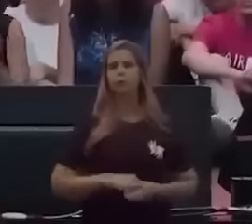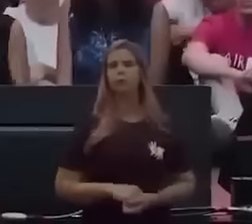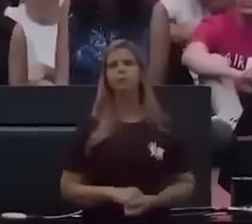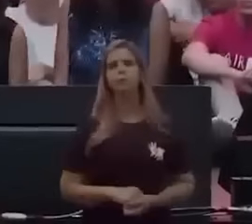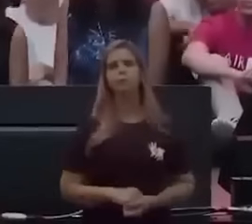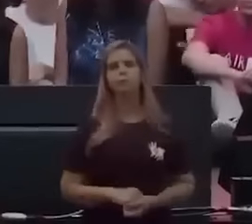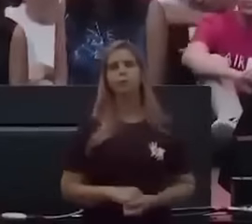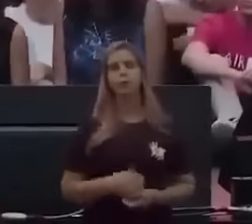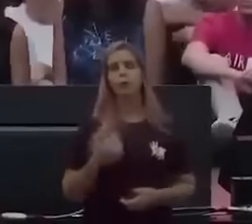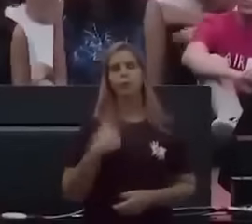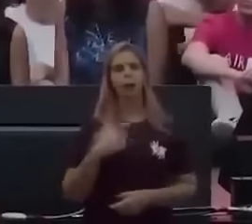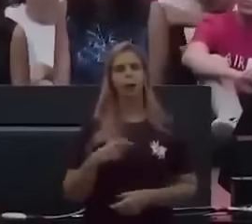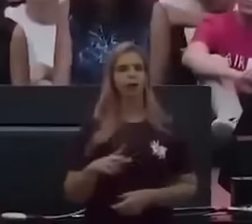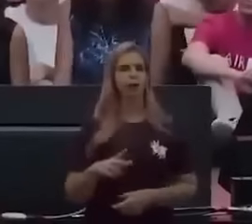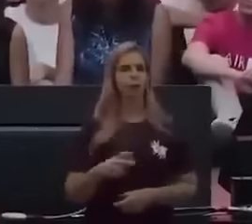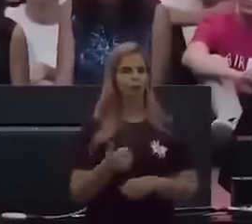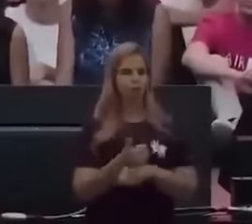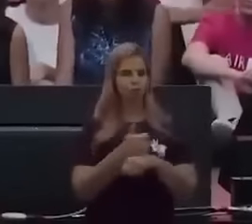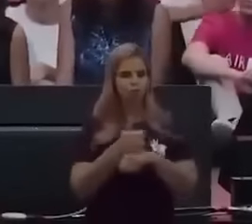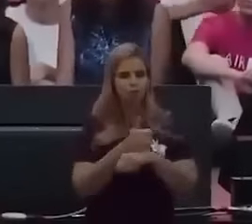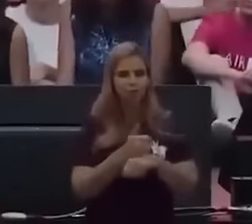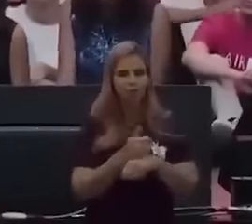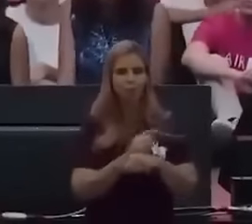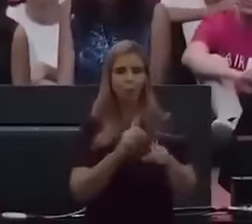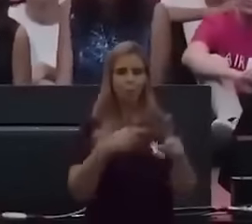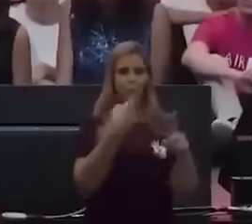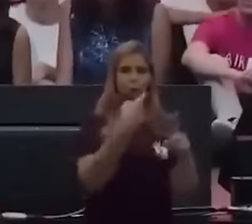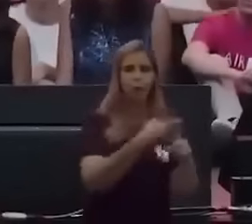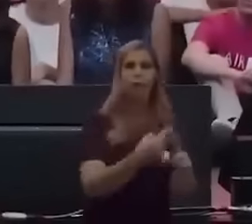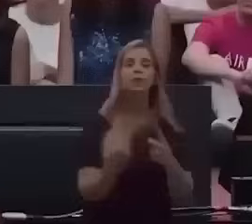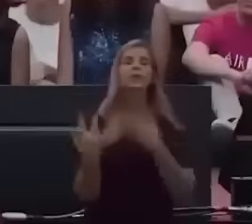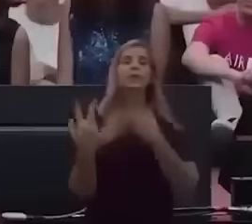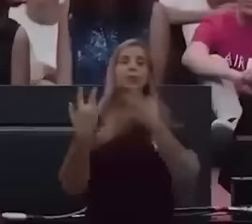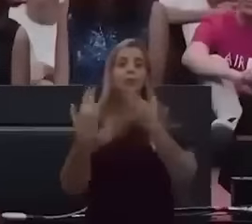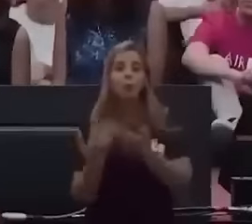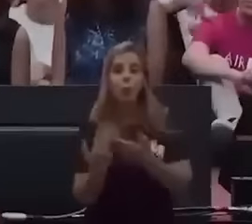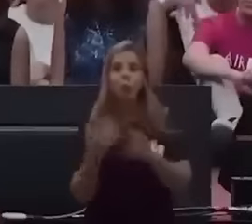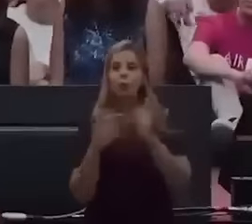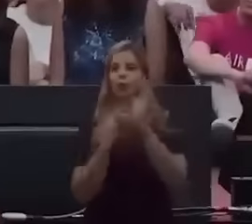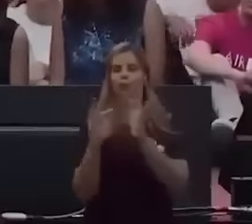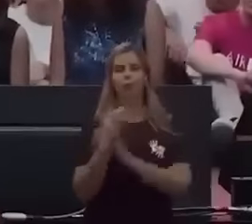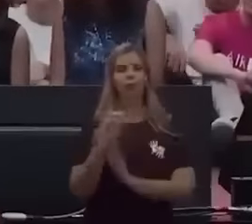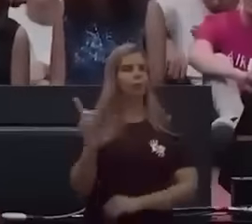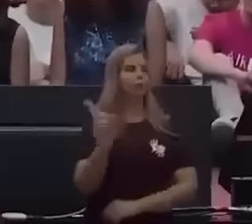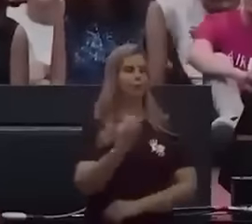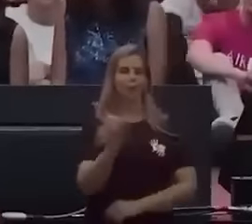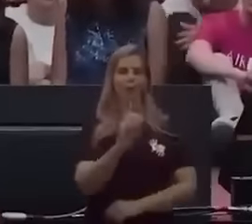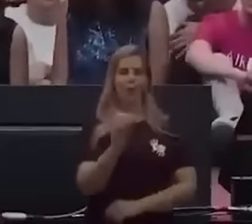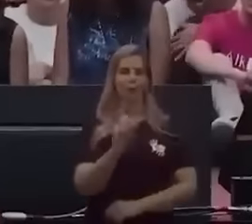mas eu não sou digno de morrer como o meu Senhor. Crucifiquem-me de cabeça para baixo.